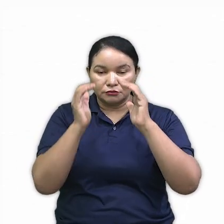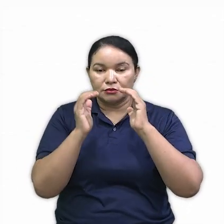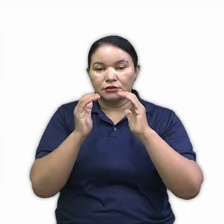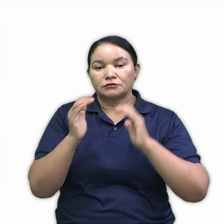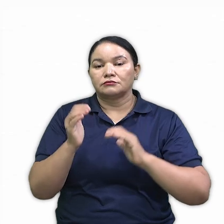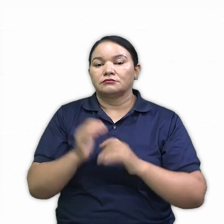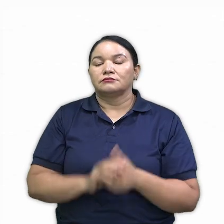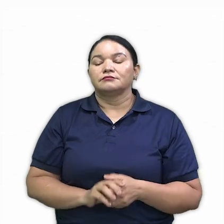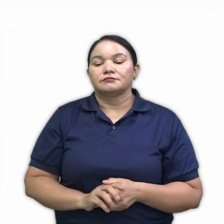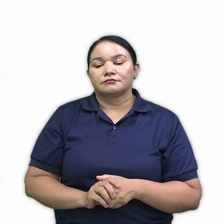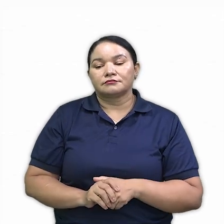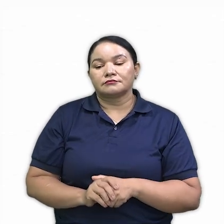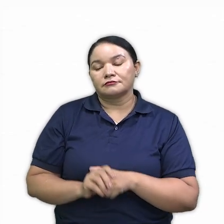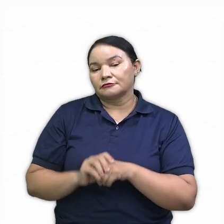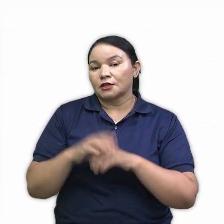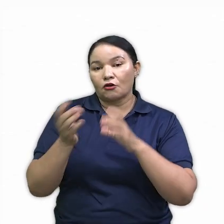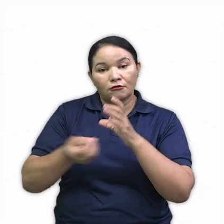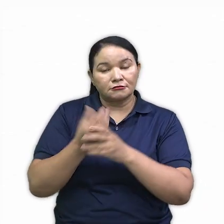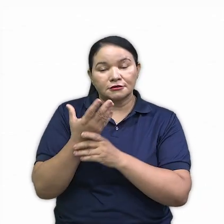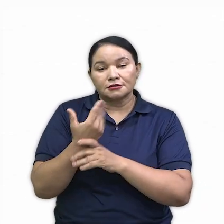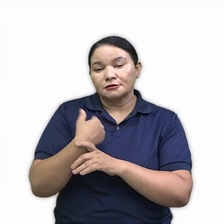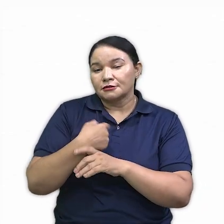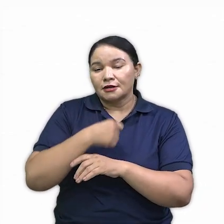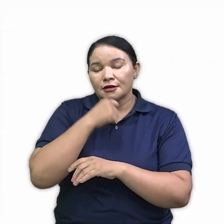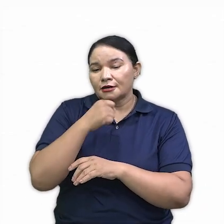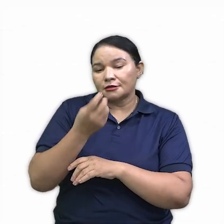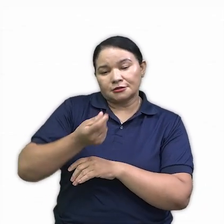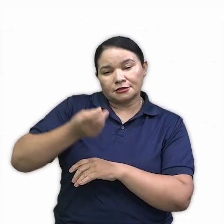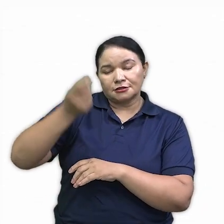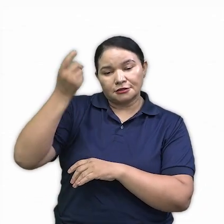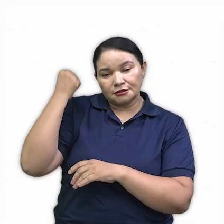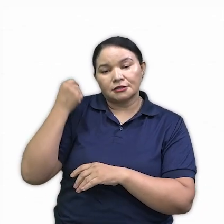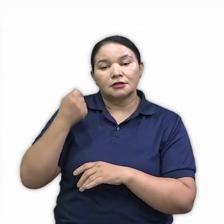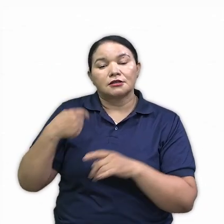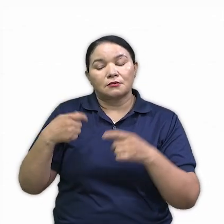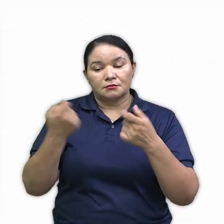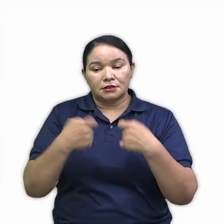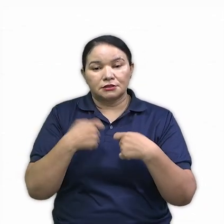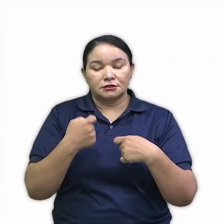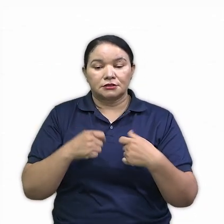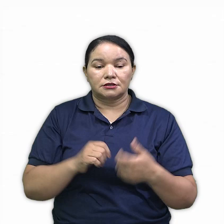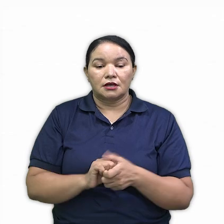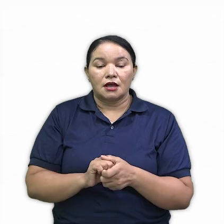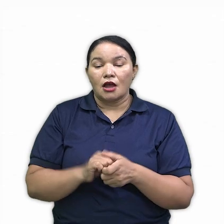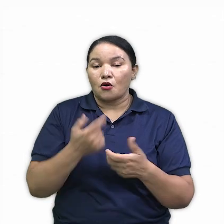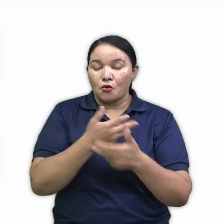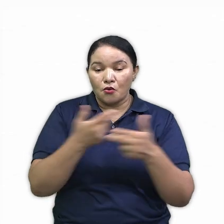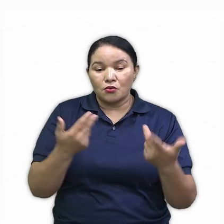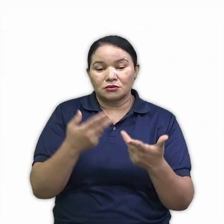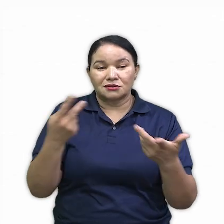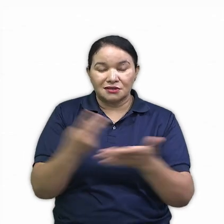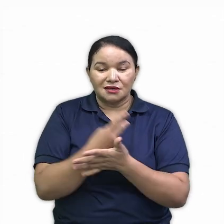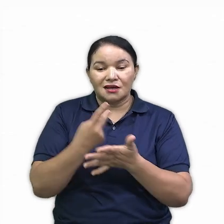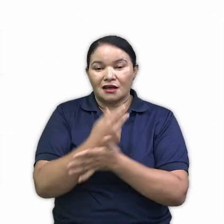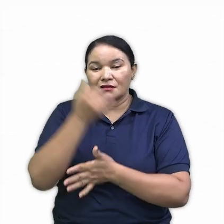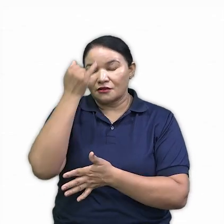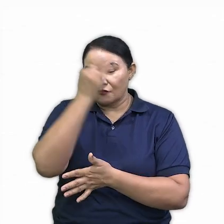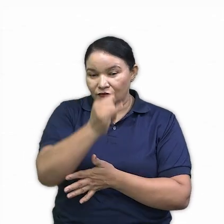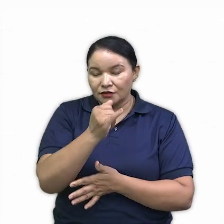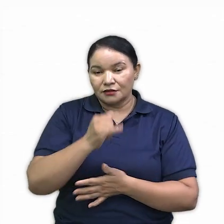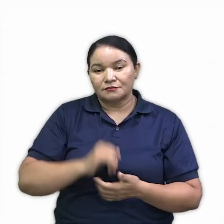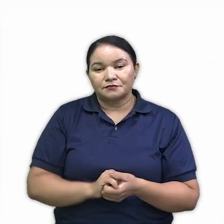muito antiga. Então, pessoal, todas essas questões aqui, evite e aposte, é para a gente